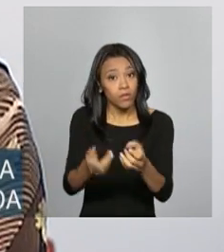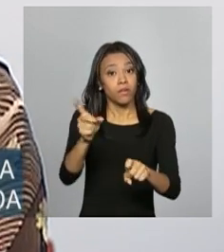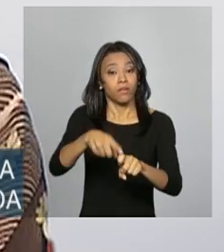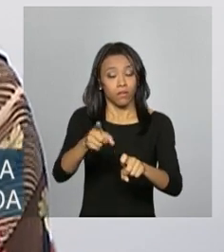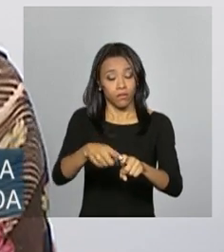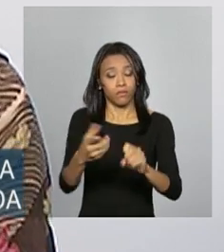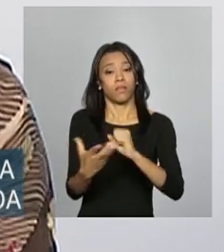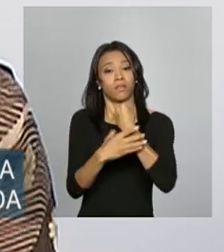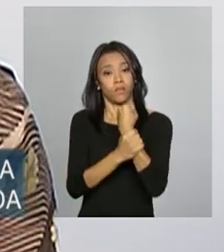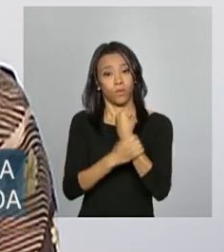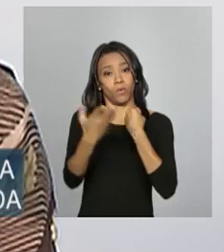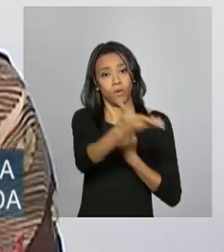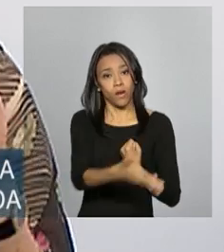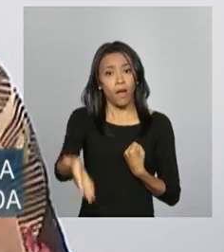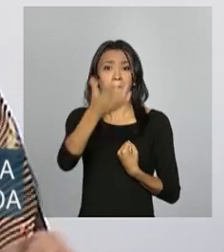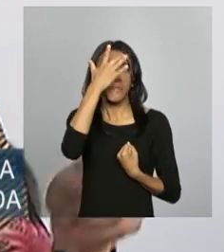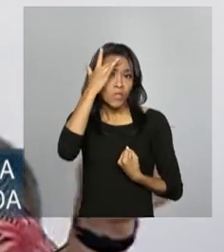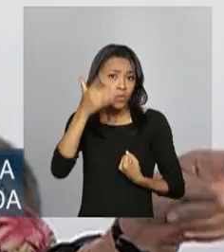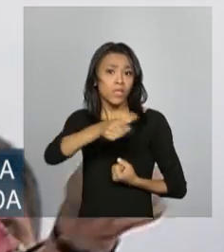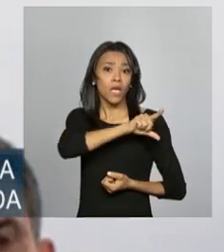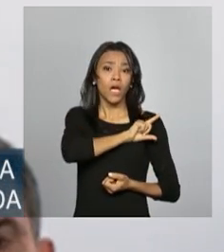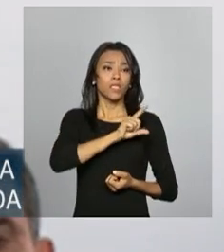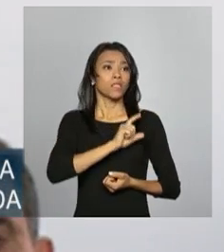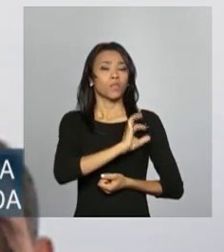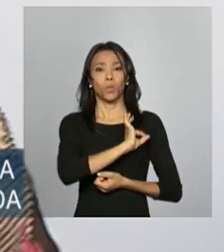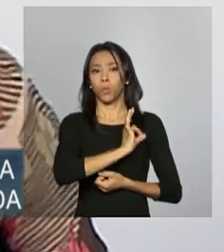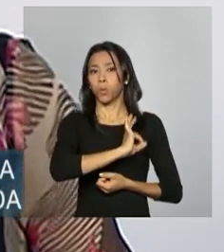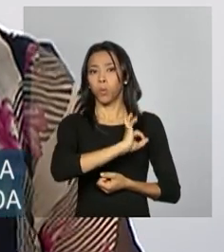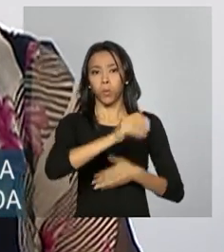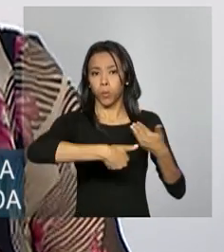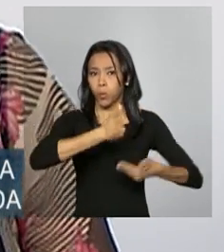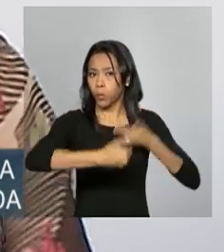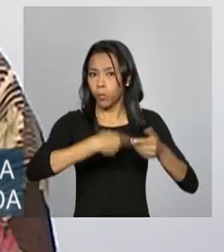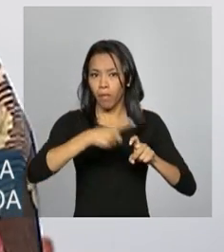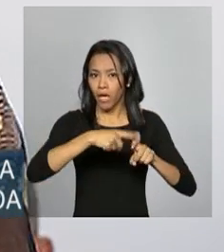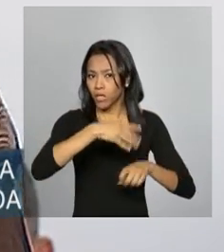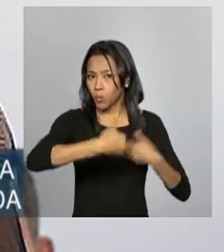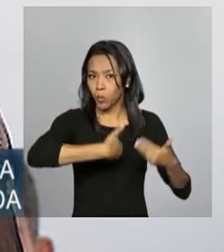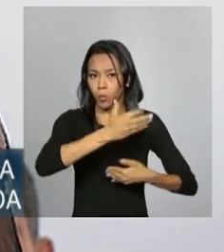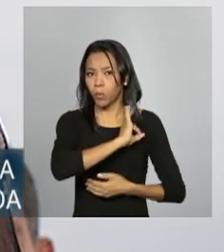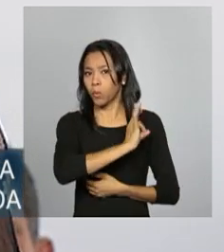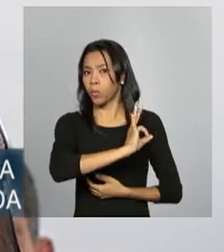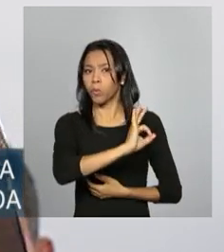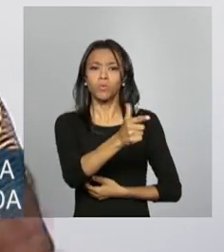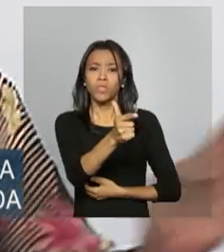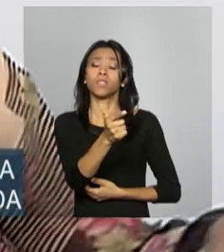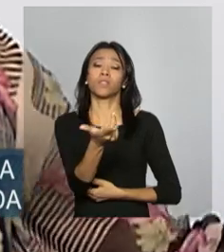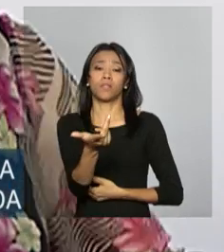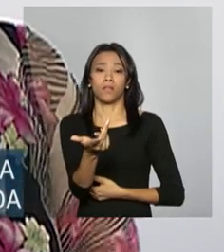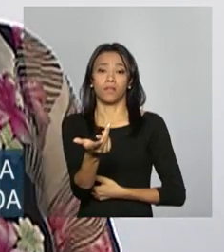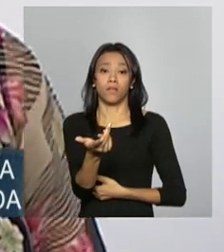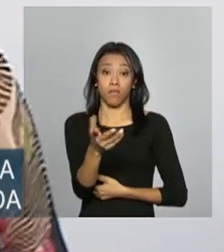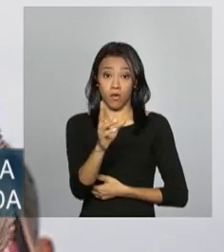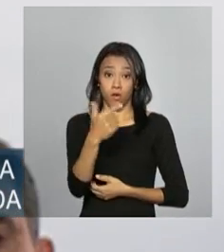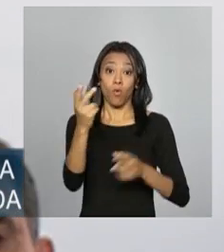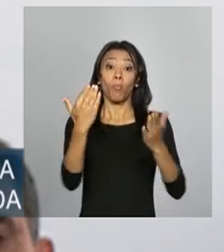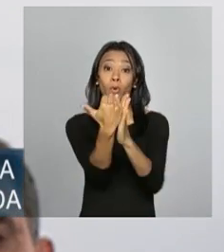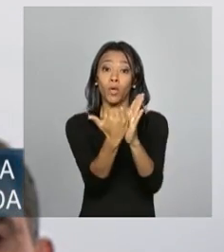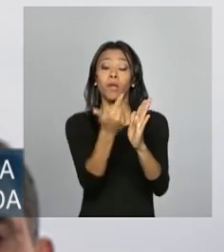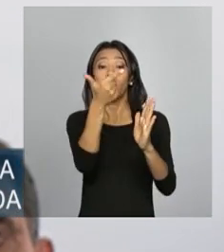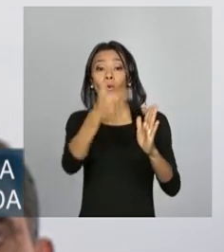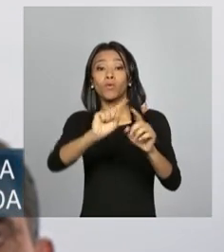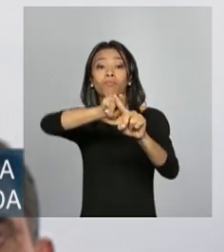atendimento médico, para pessoas que antes não tinham atendimento médico pelo programa Mais Médico. Eu estava sentada